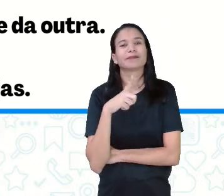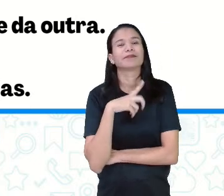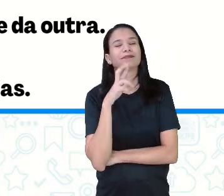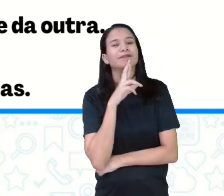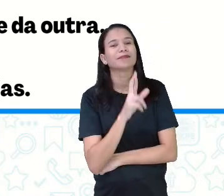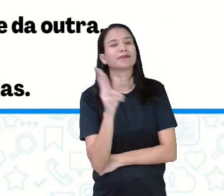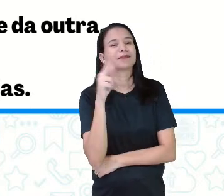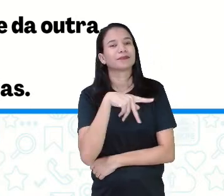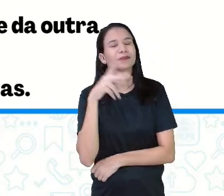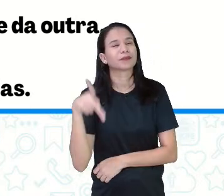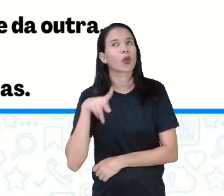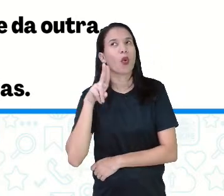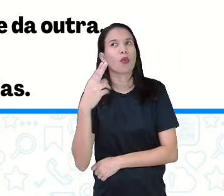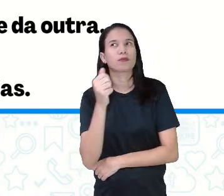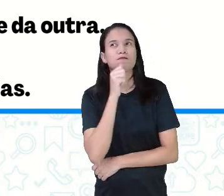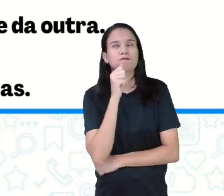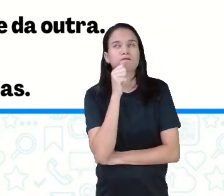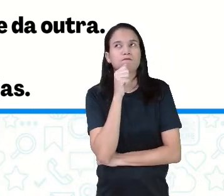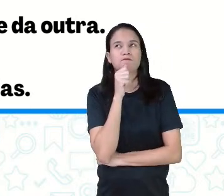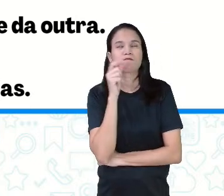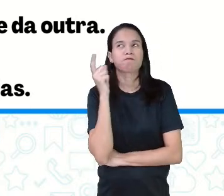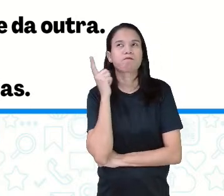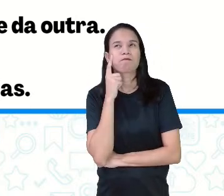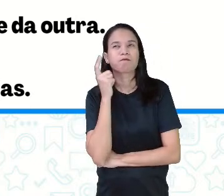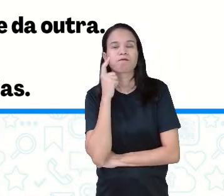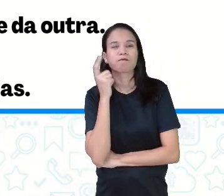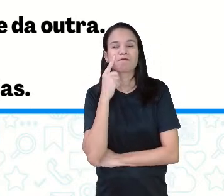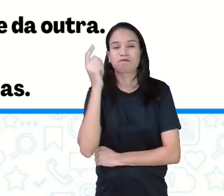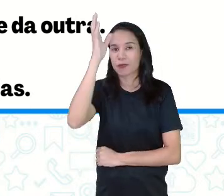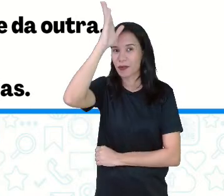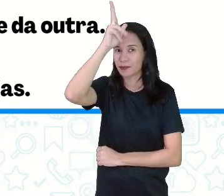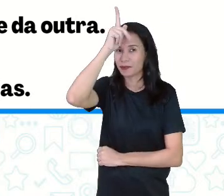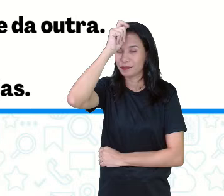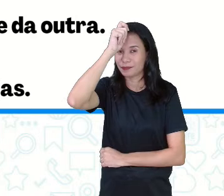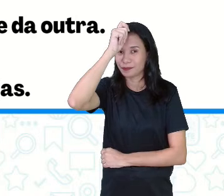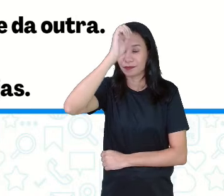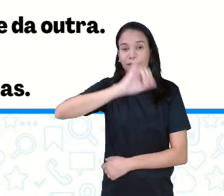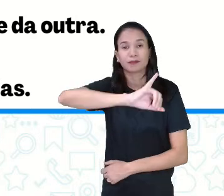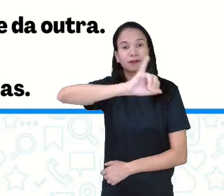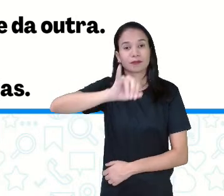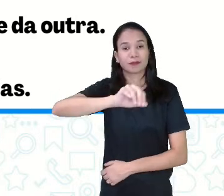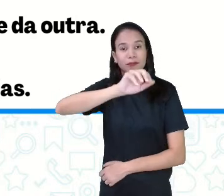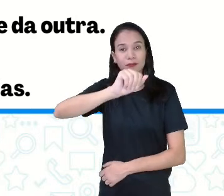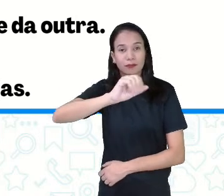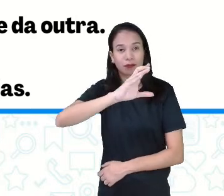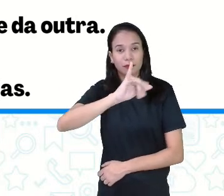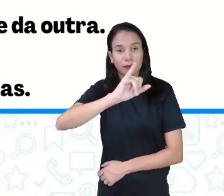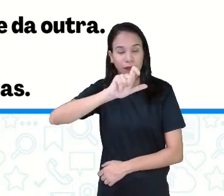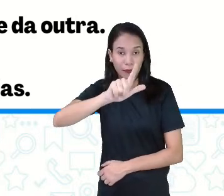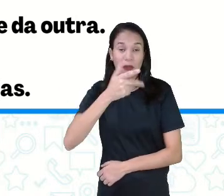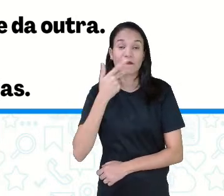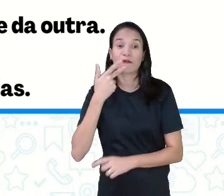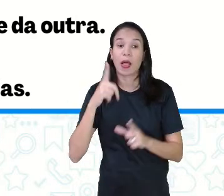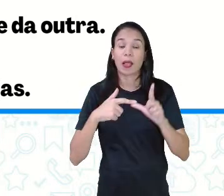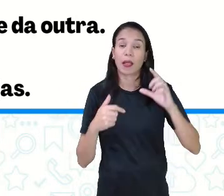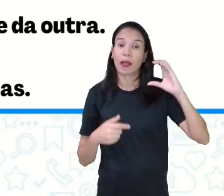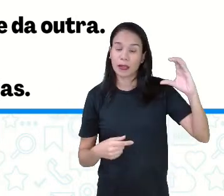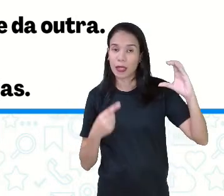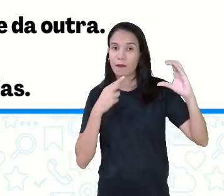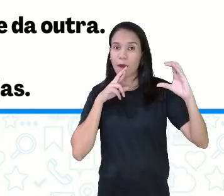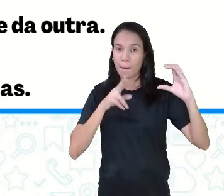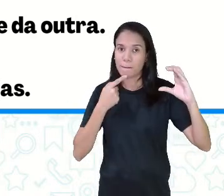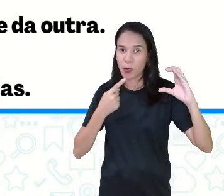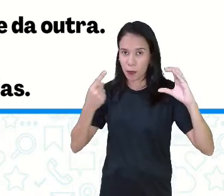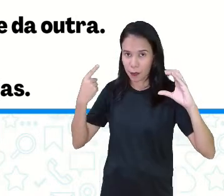resposta, Márcia? Ou ainda estão escutando o canto do galo? Pois é, acho que Jaziel colocou letra C, mas eu acredito que foi na